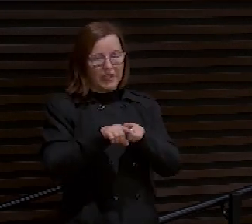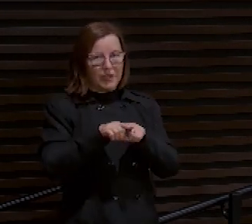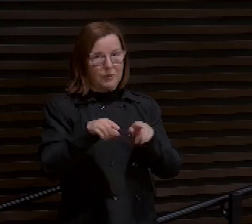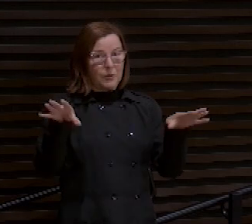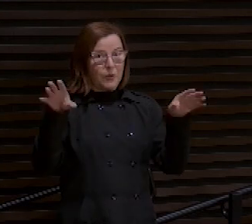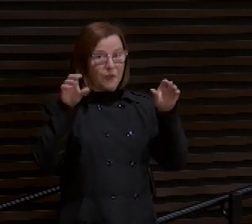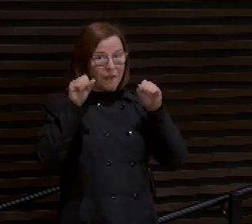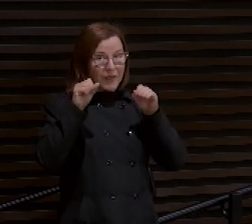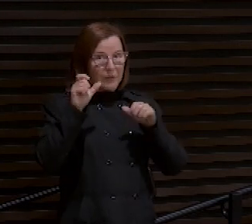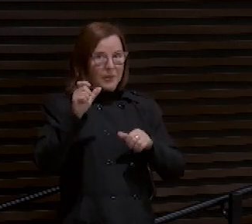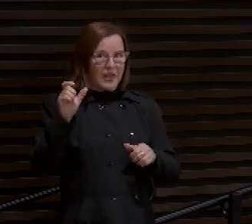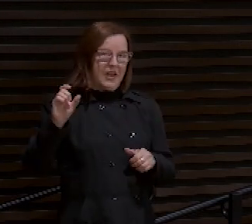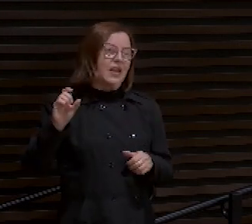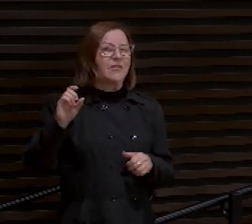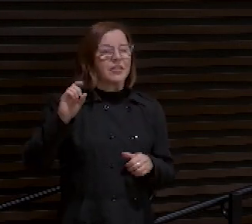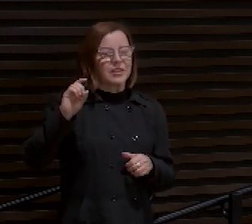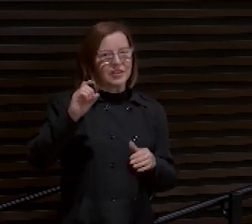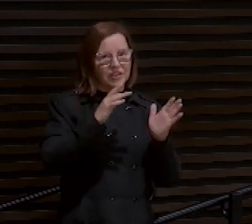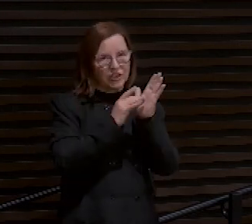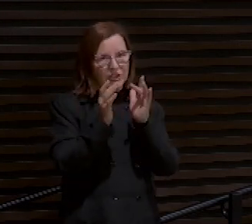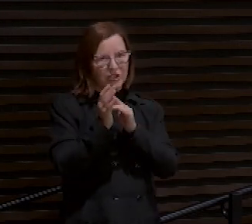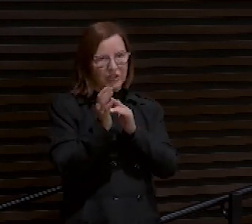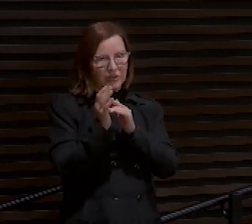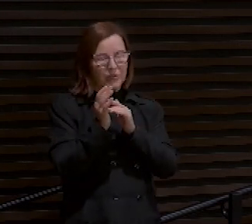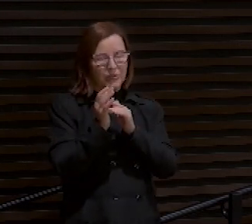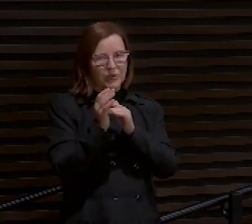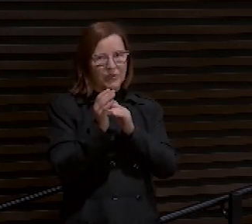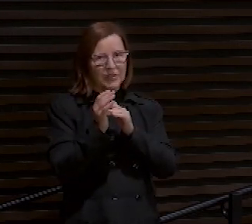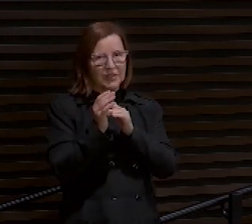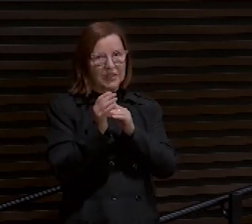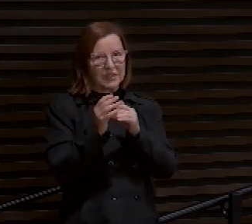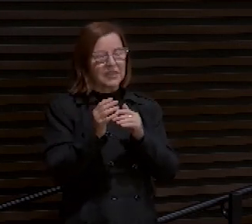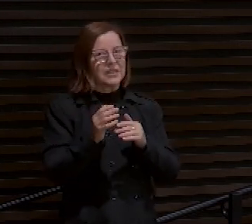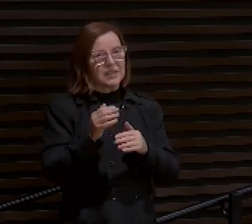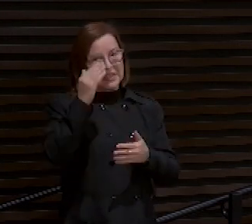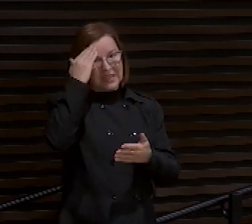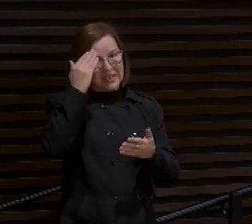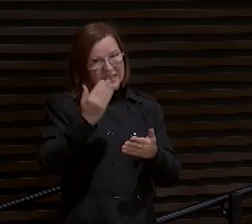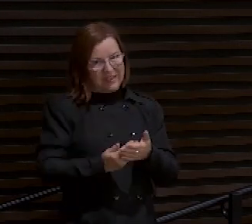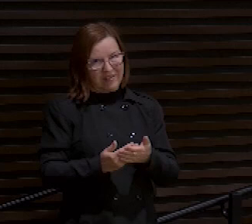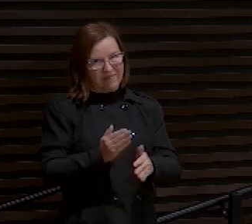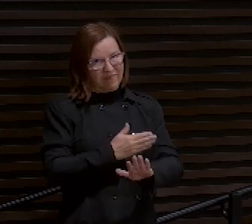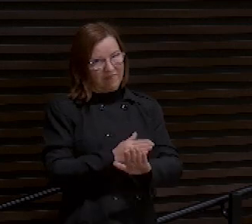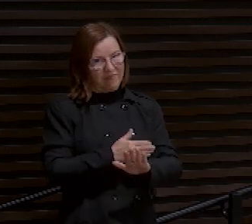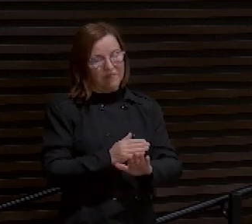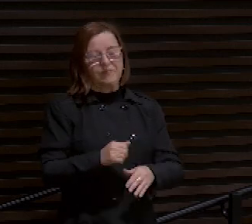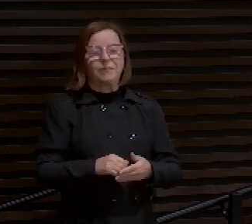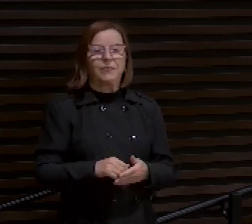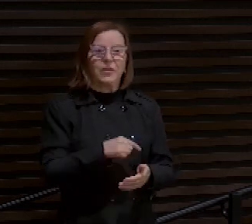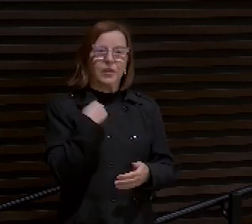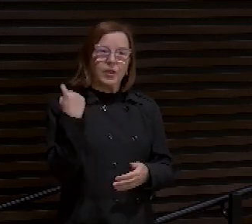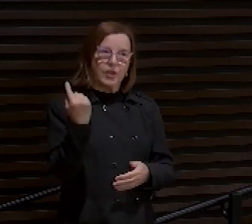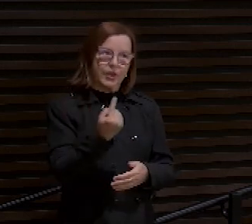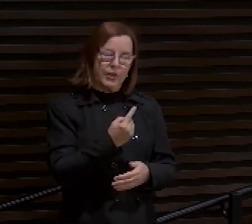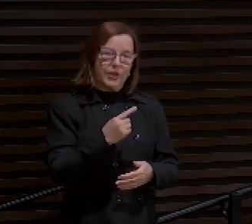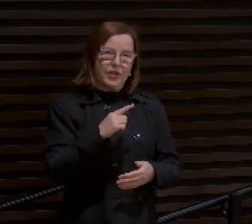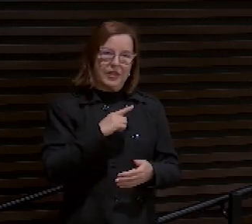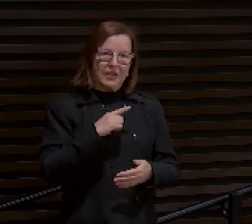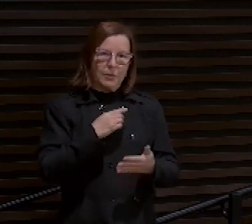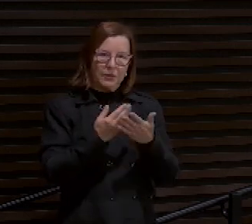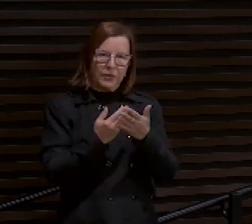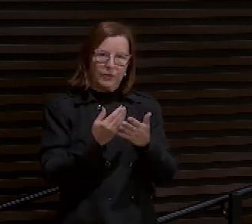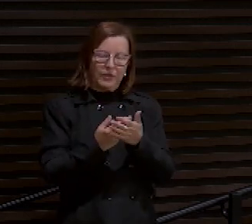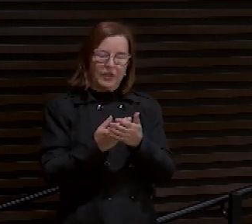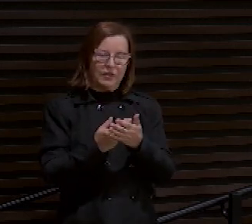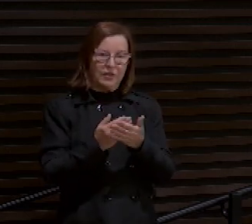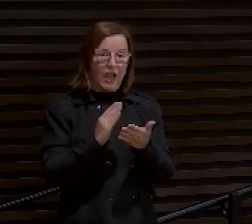aos inimigos e colocaram essa palavra em prática. Então nós temos aqui caminhado em alguns ensinamentos diretos